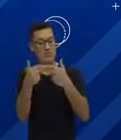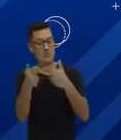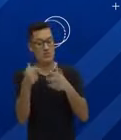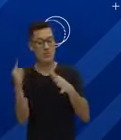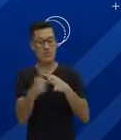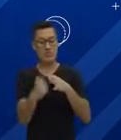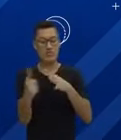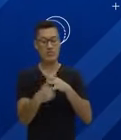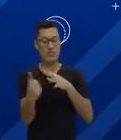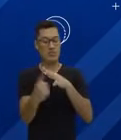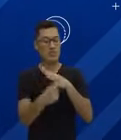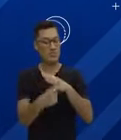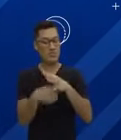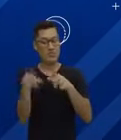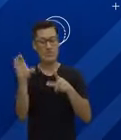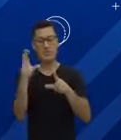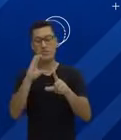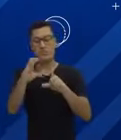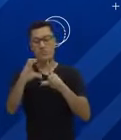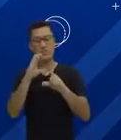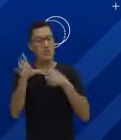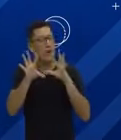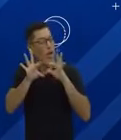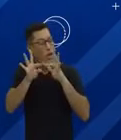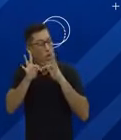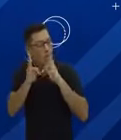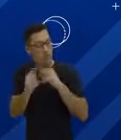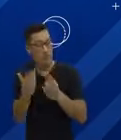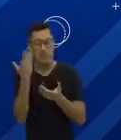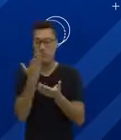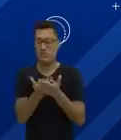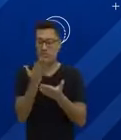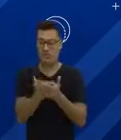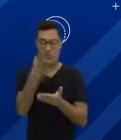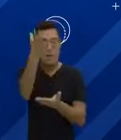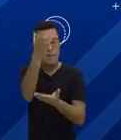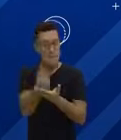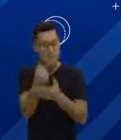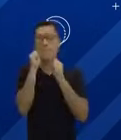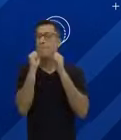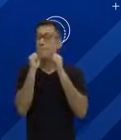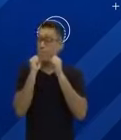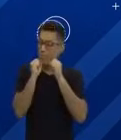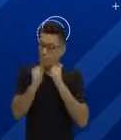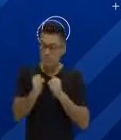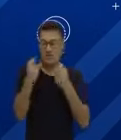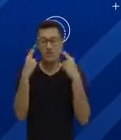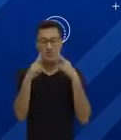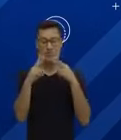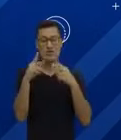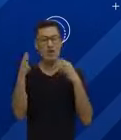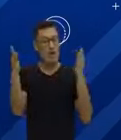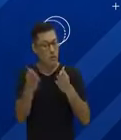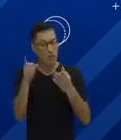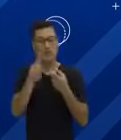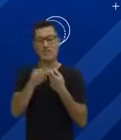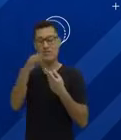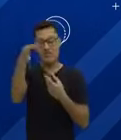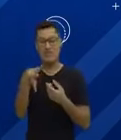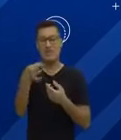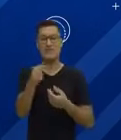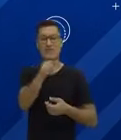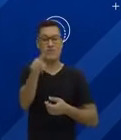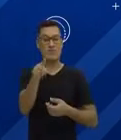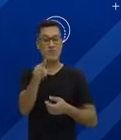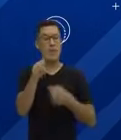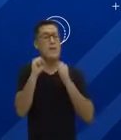da TV Cultura, você tem todas as aulas gravadas, todas elas, até de hoje. Tá certo? Então você pode